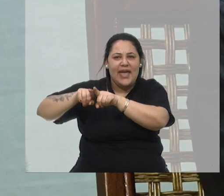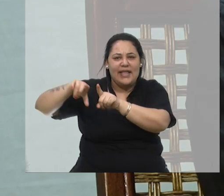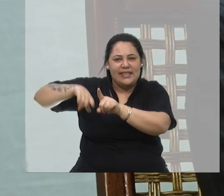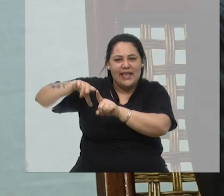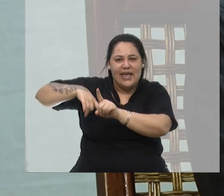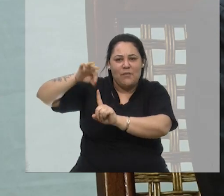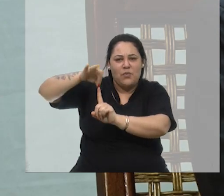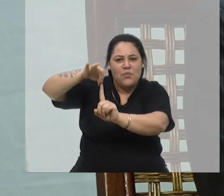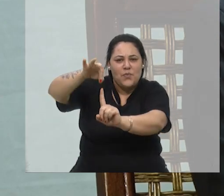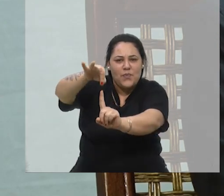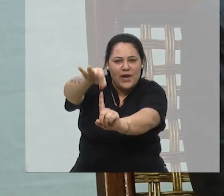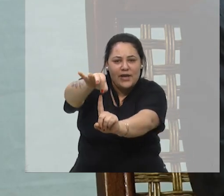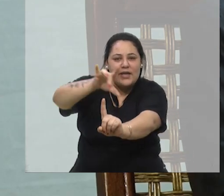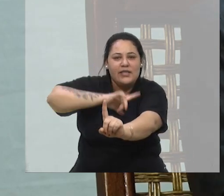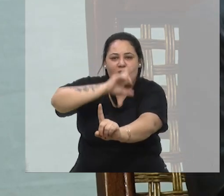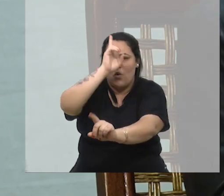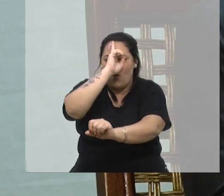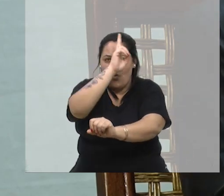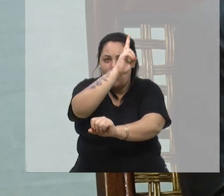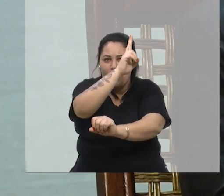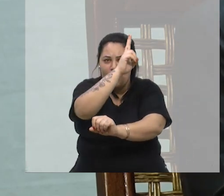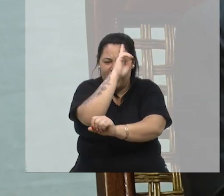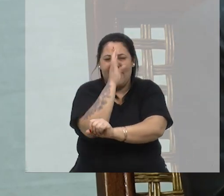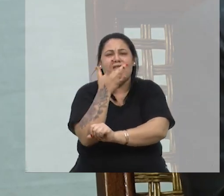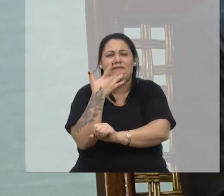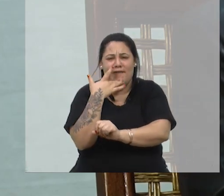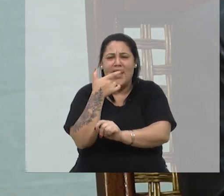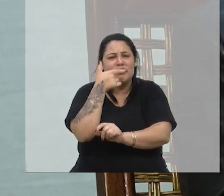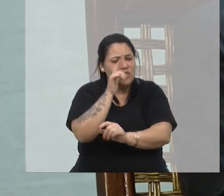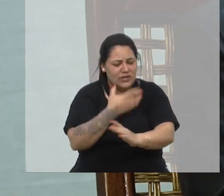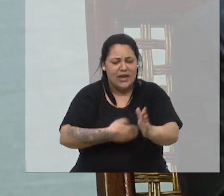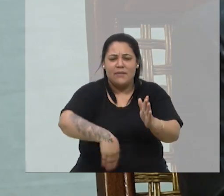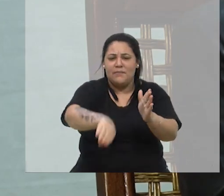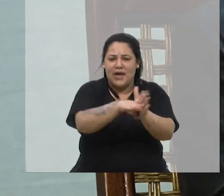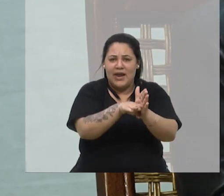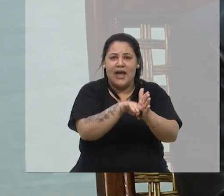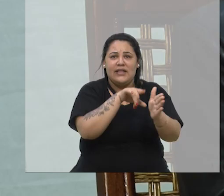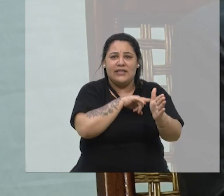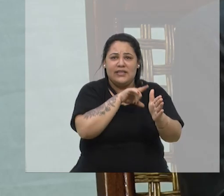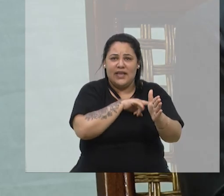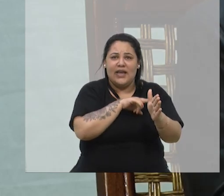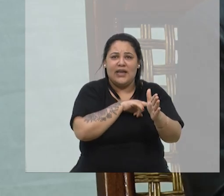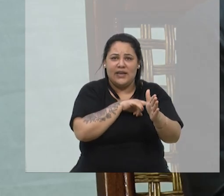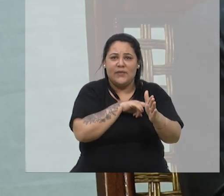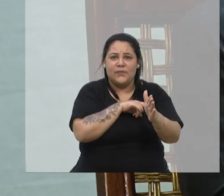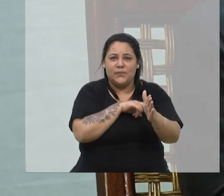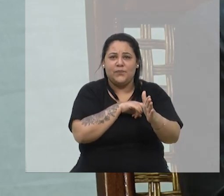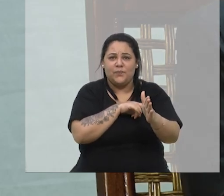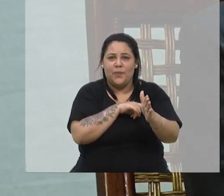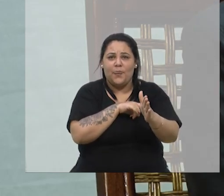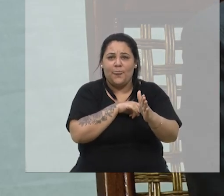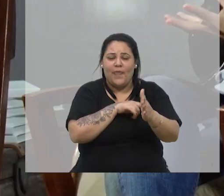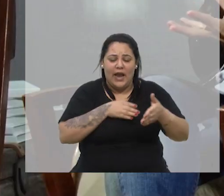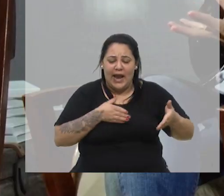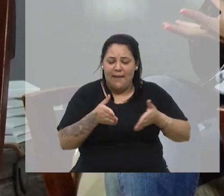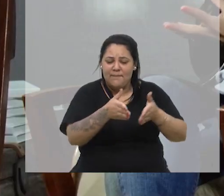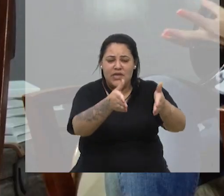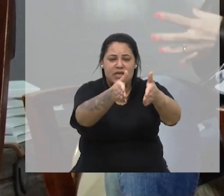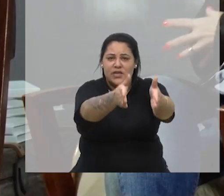Dante Alighieri, que é um lugar onde tem ônibus próximo, né, as paradas, Uber para